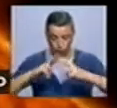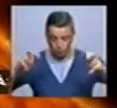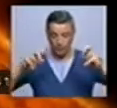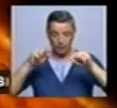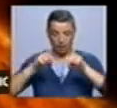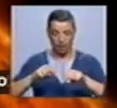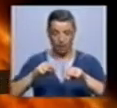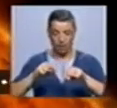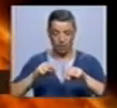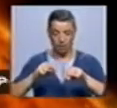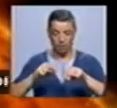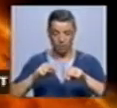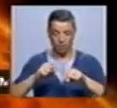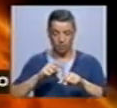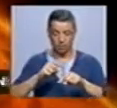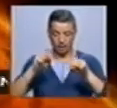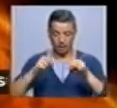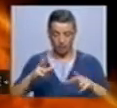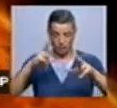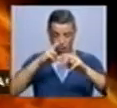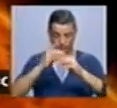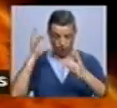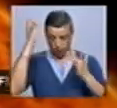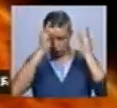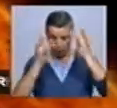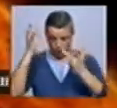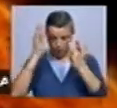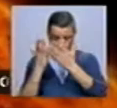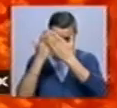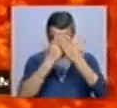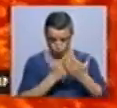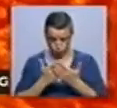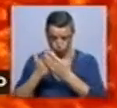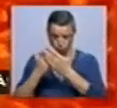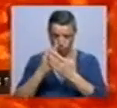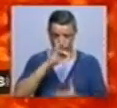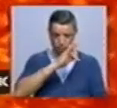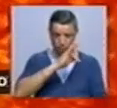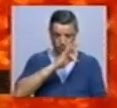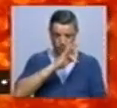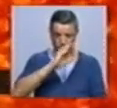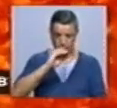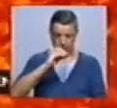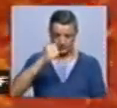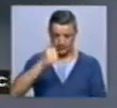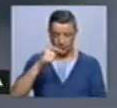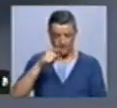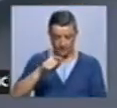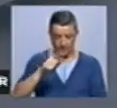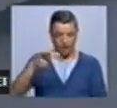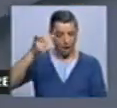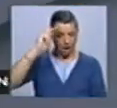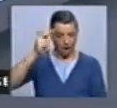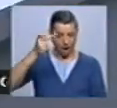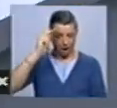notável. É que, segundo esta nova teoria e este estudo, a cada 405 mil anos, há